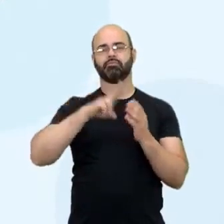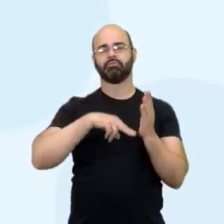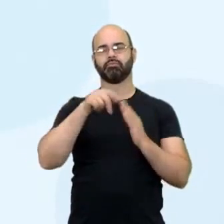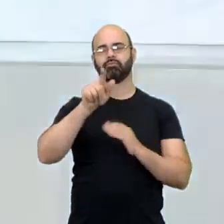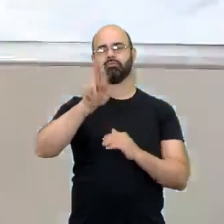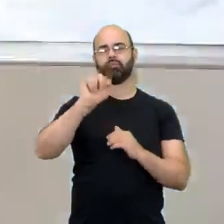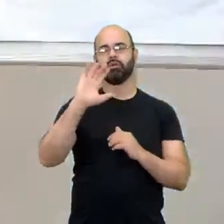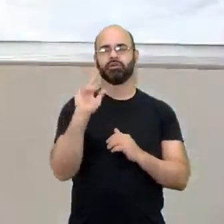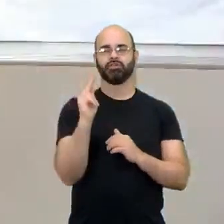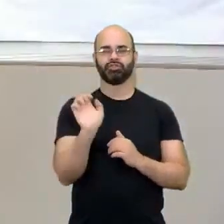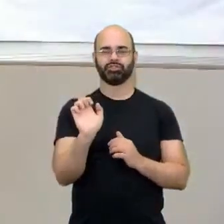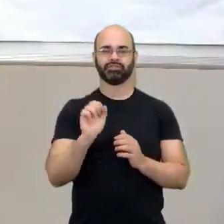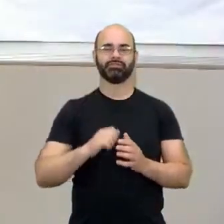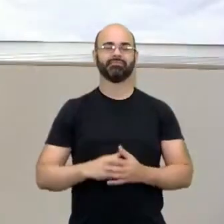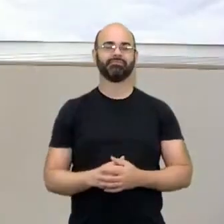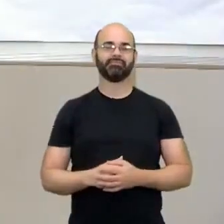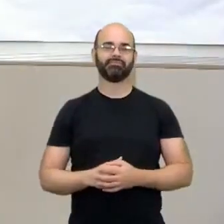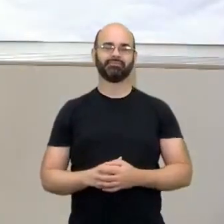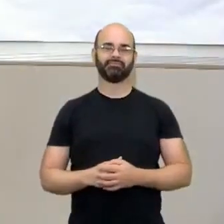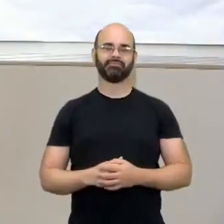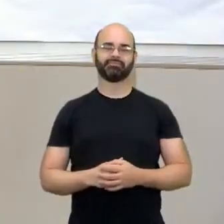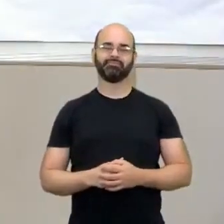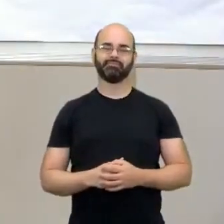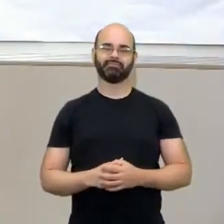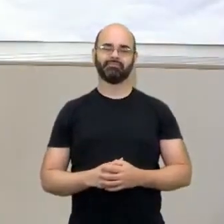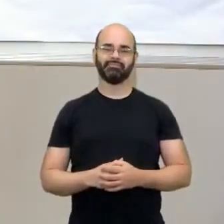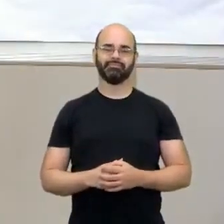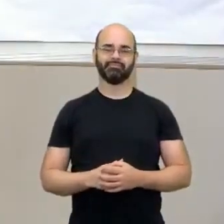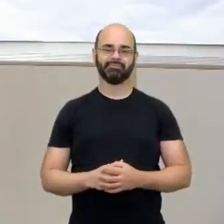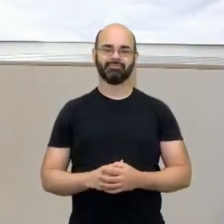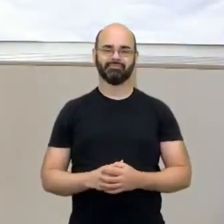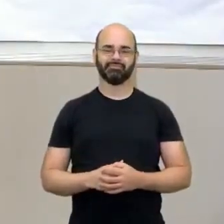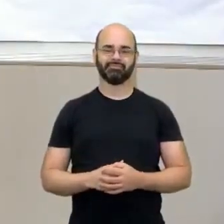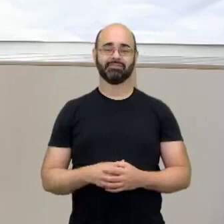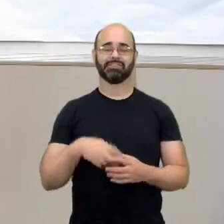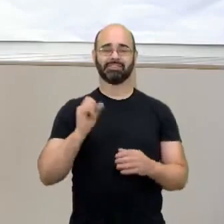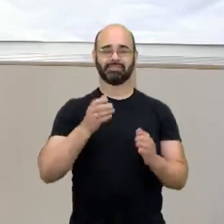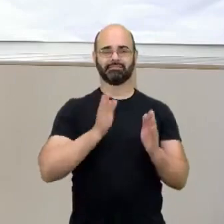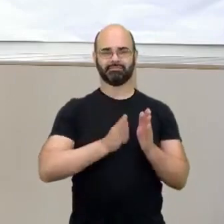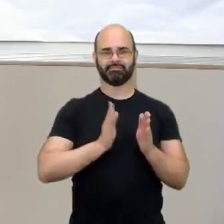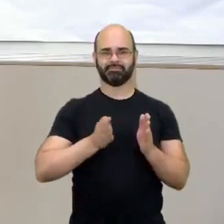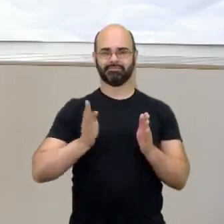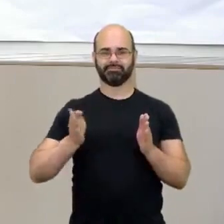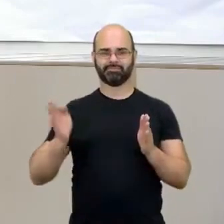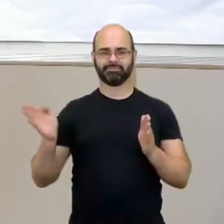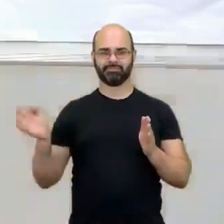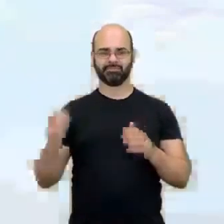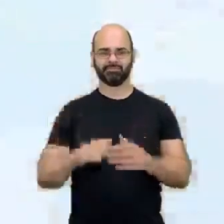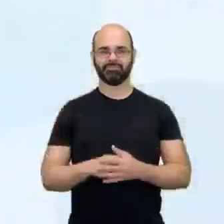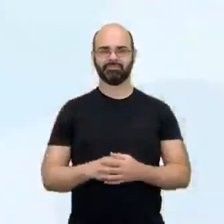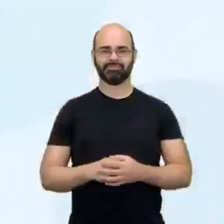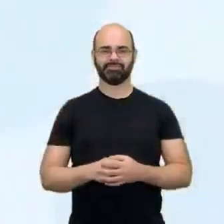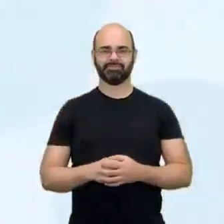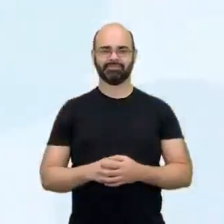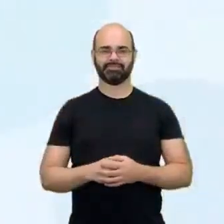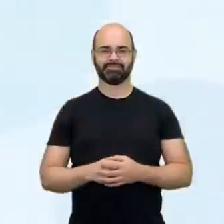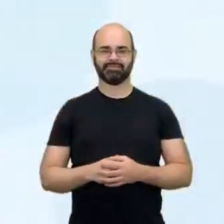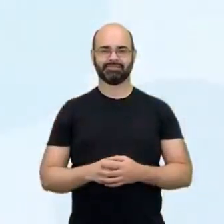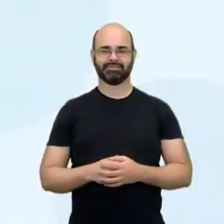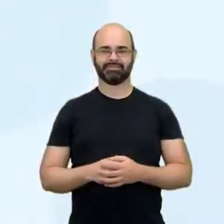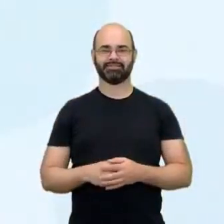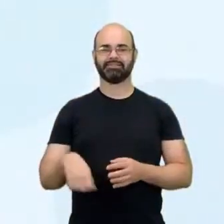guache. E quando eles são feitos em série, aí a gente tem a questão